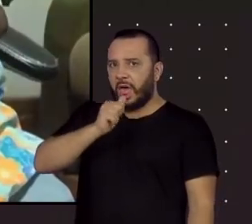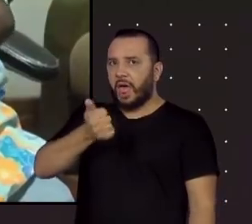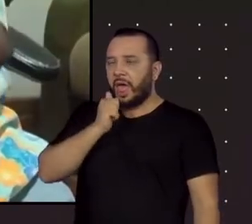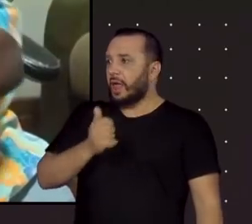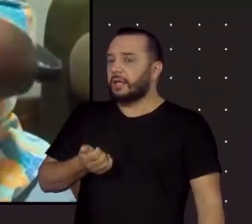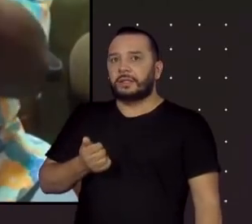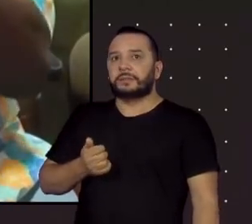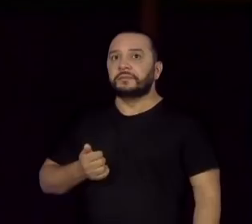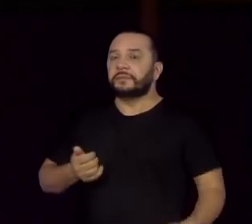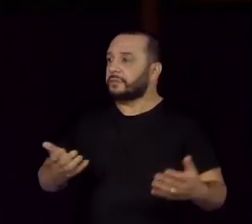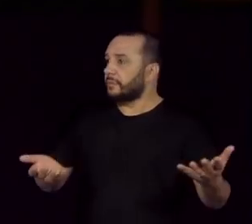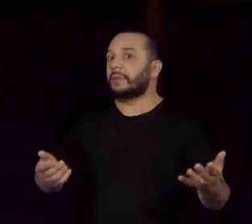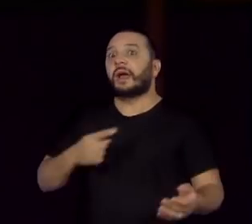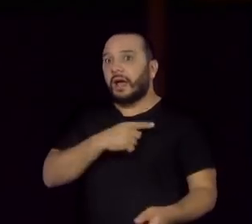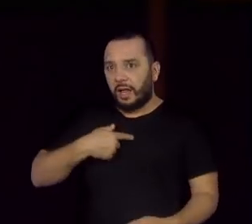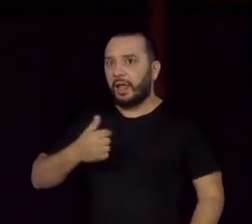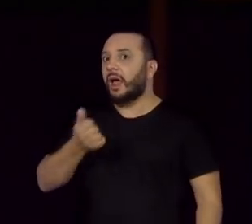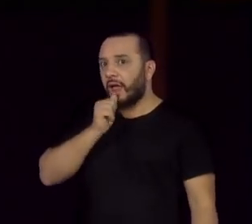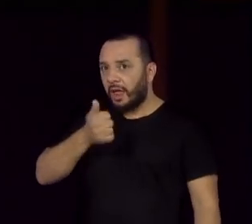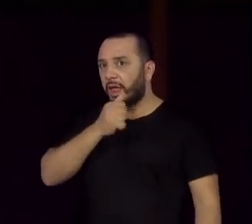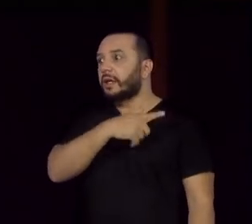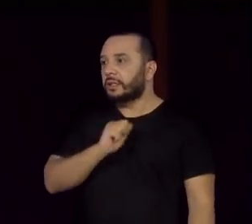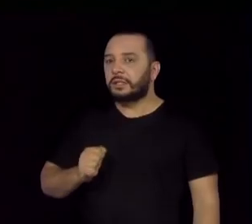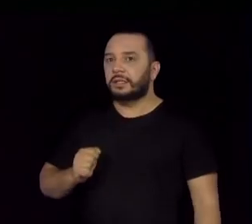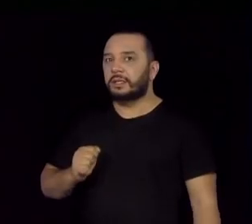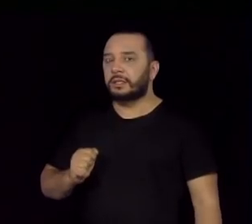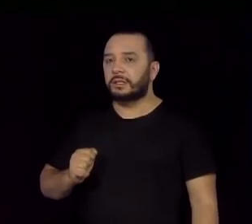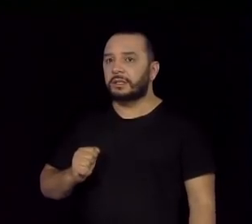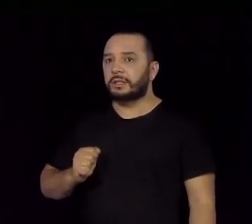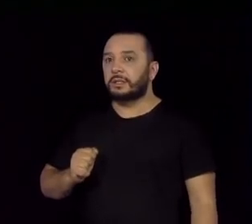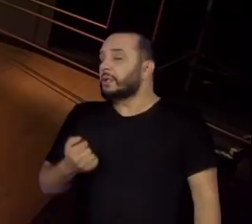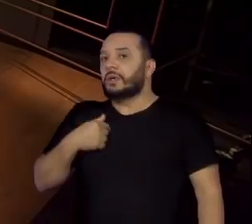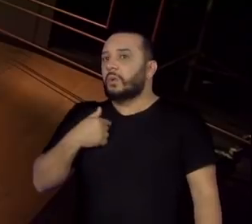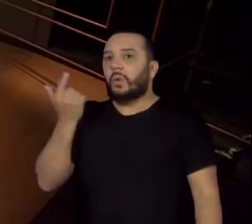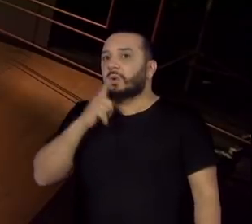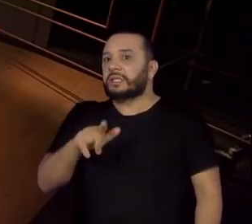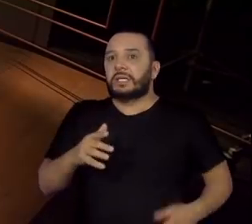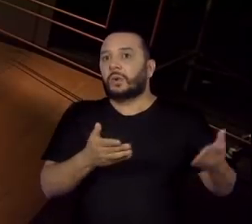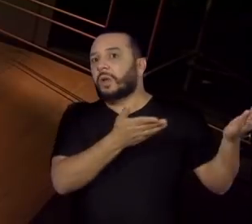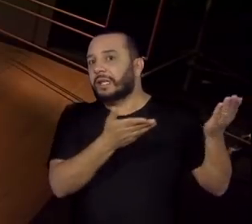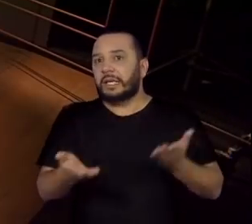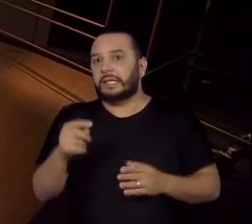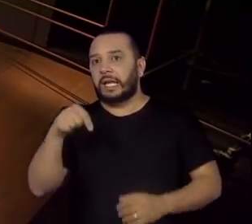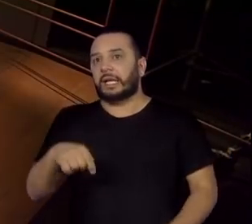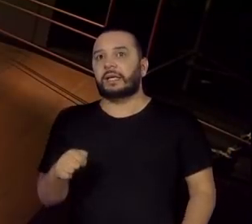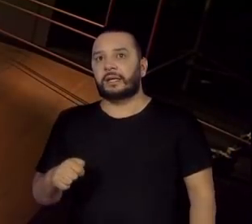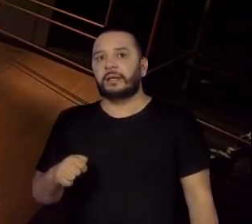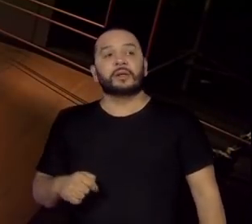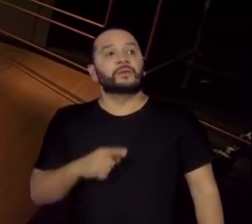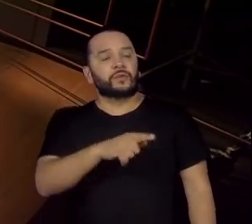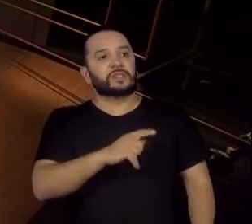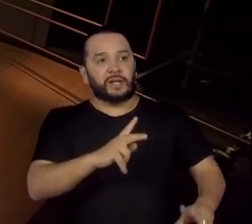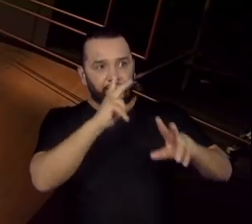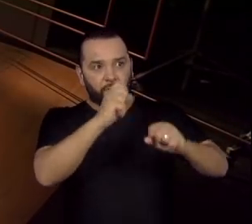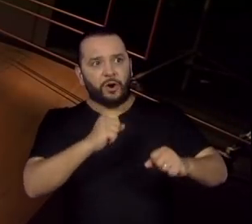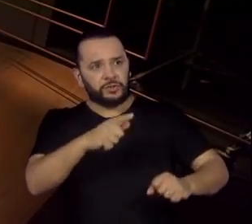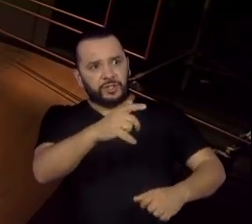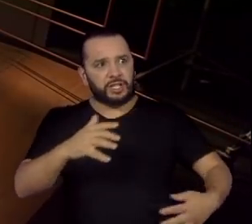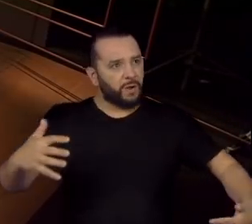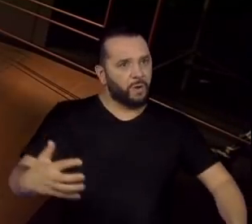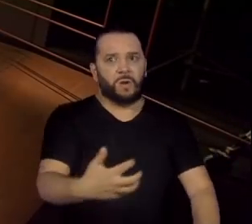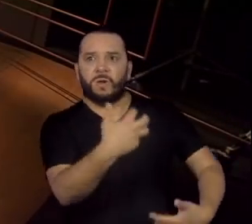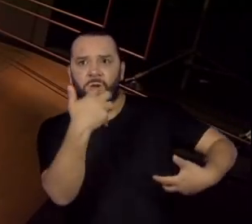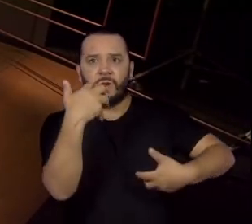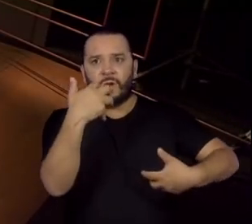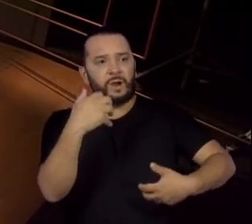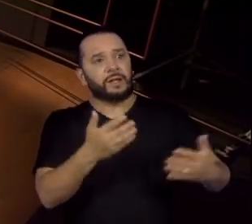conseguindo trazer ela para cá. Eu não estou conseguindo trazer ela. como você é muito forte, vamos até lá e a gente vai trazer